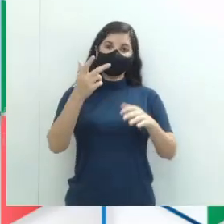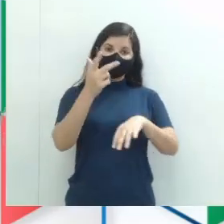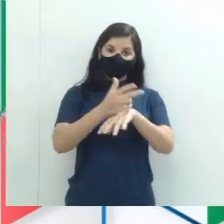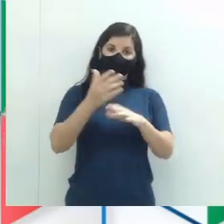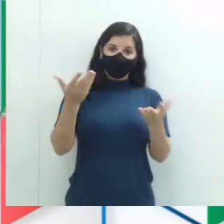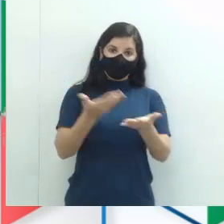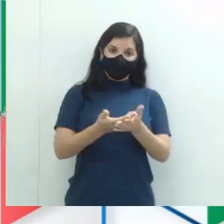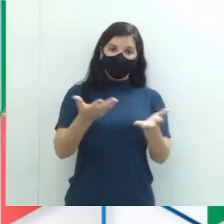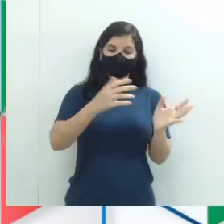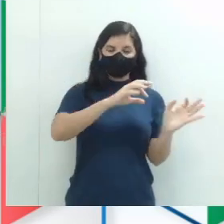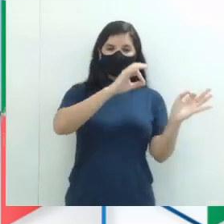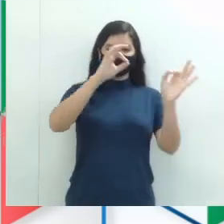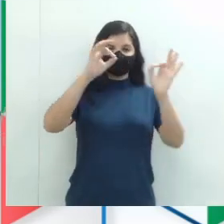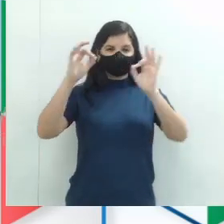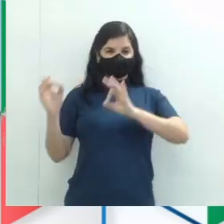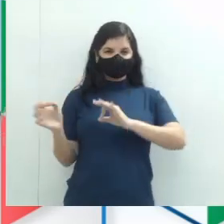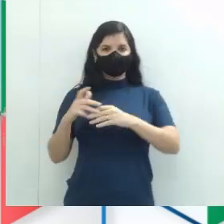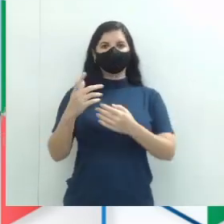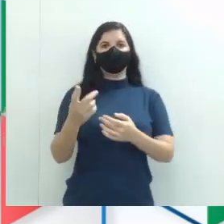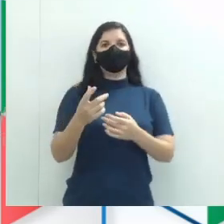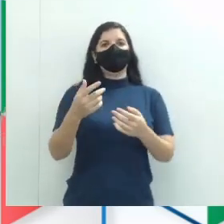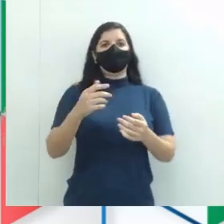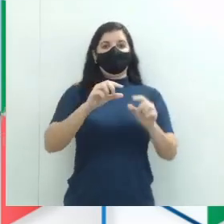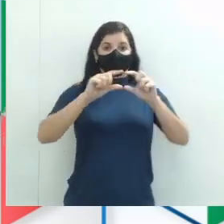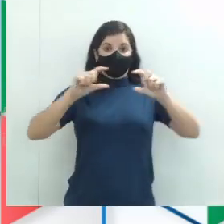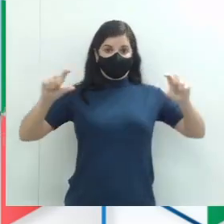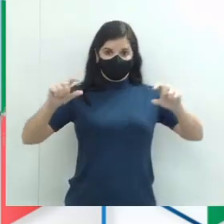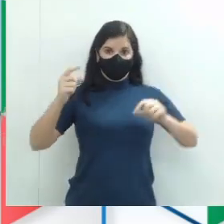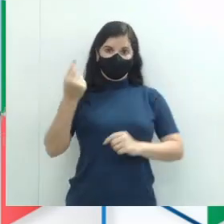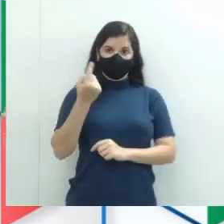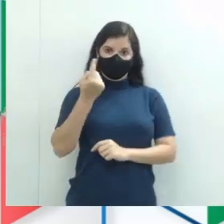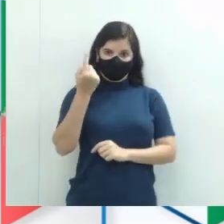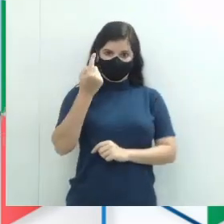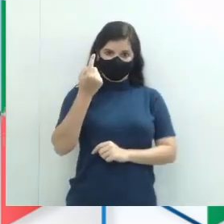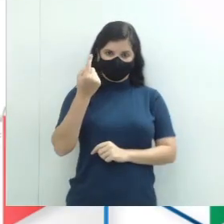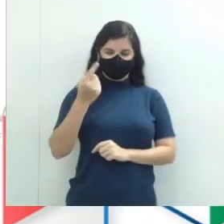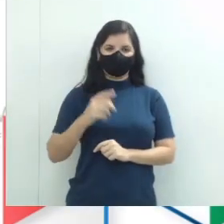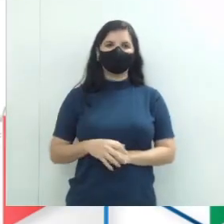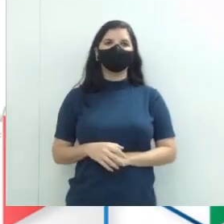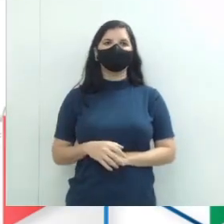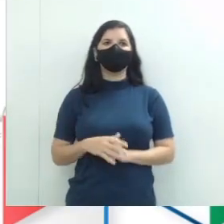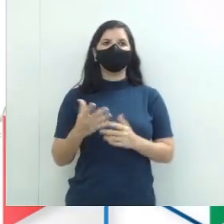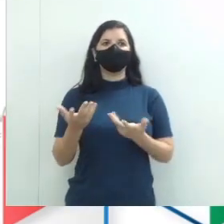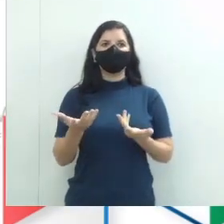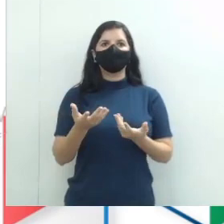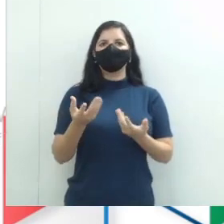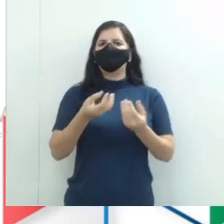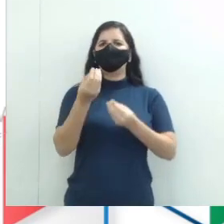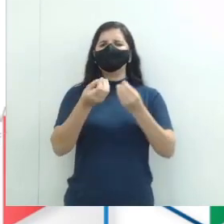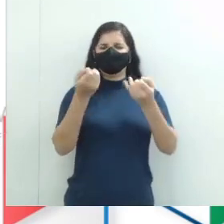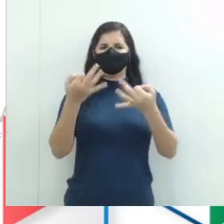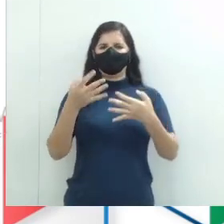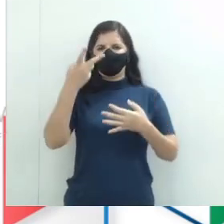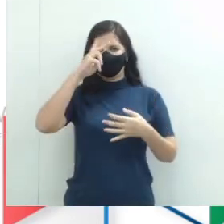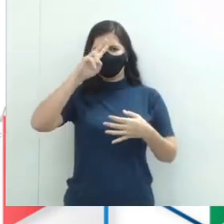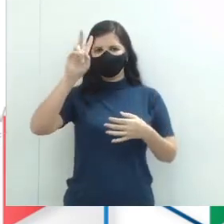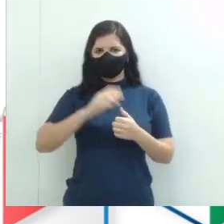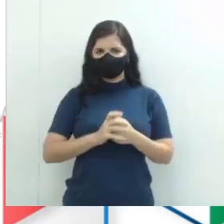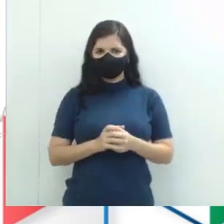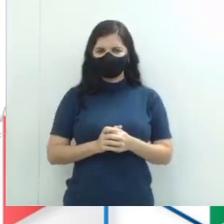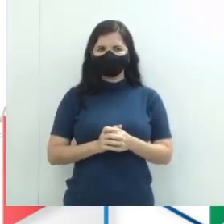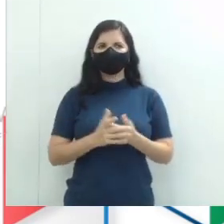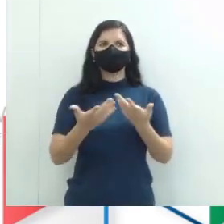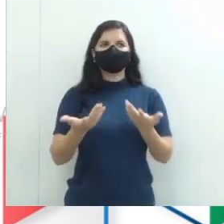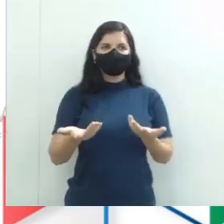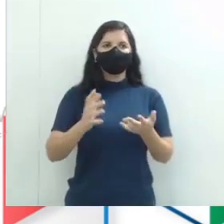sobre o sistema de equação do primeiro grau, assim como é conhecido. Então vamos lá. Preste atenção, eu vou falar de revisão agora de